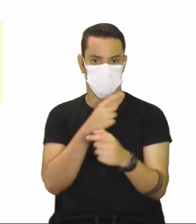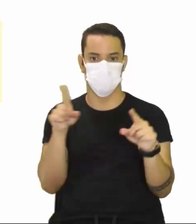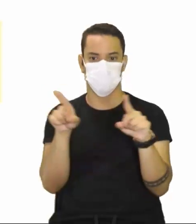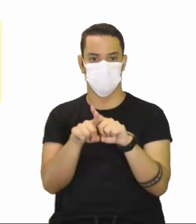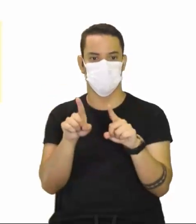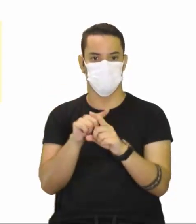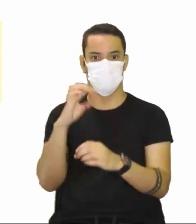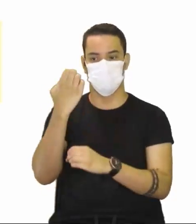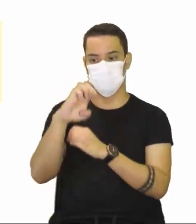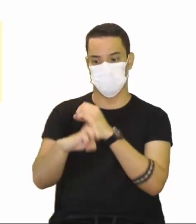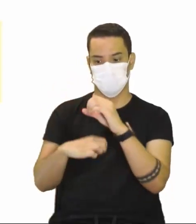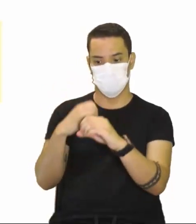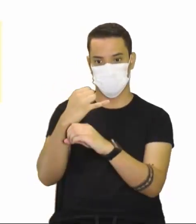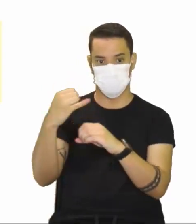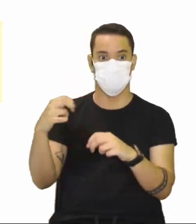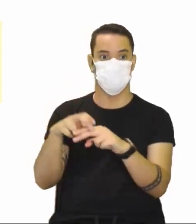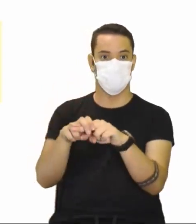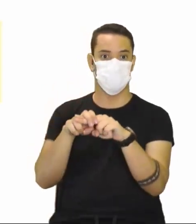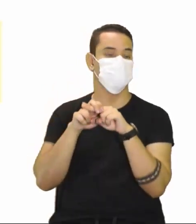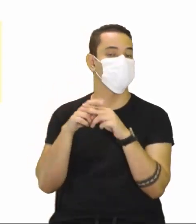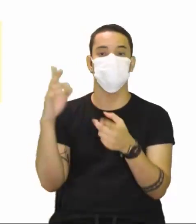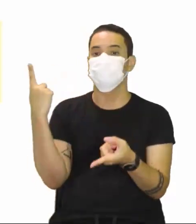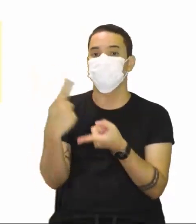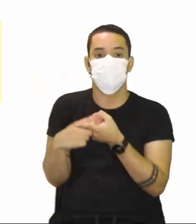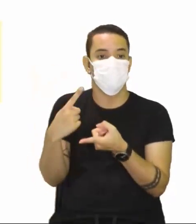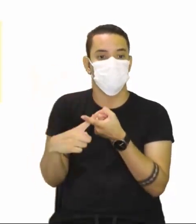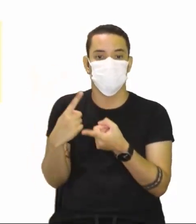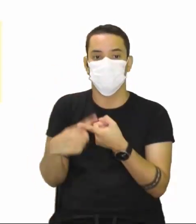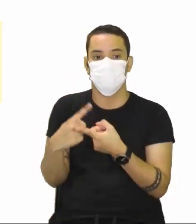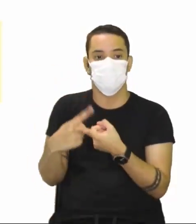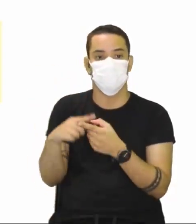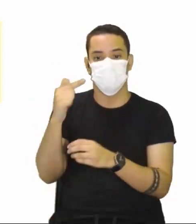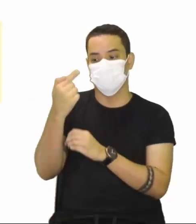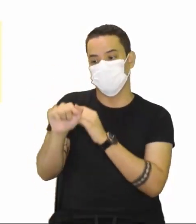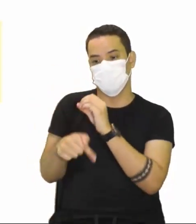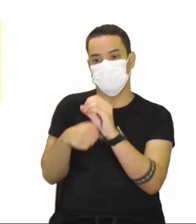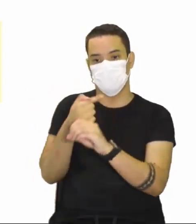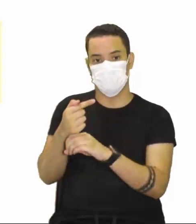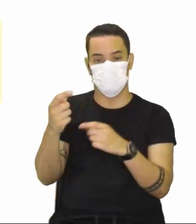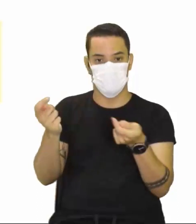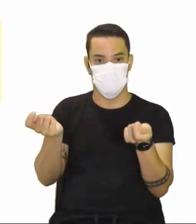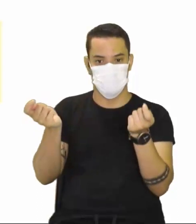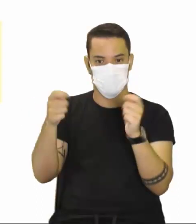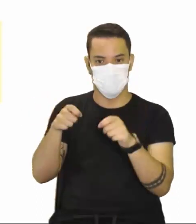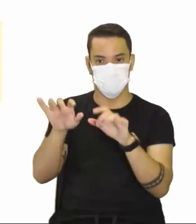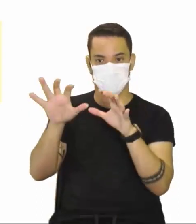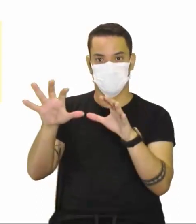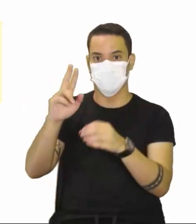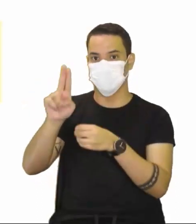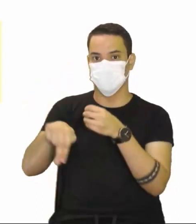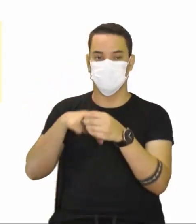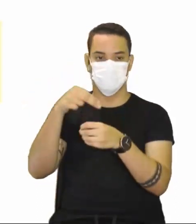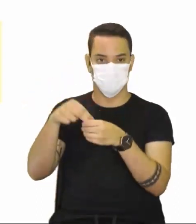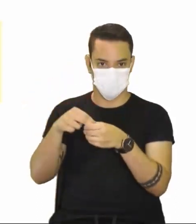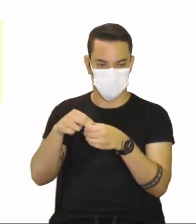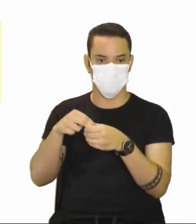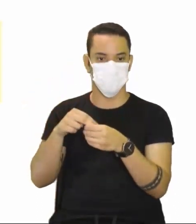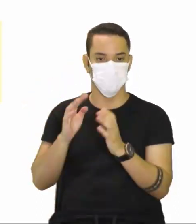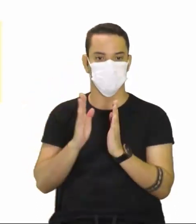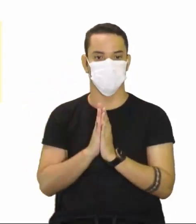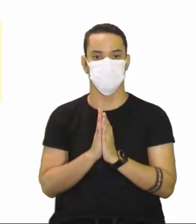e de elétrons. Daí o porquê desse átomo ser considerado eletricamente neutro.